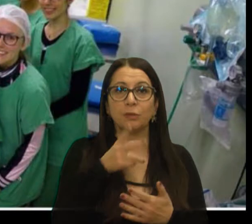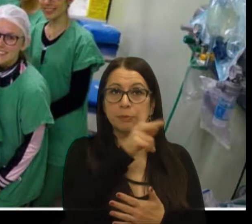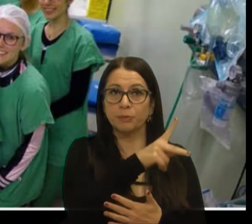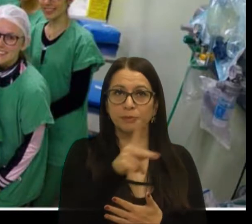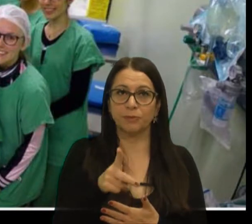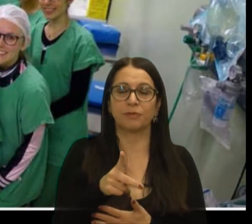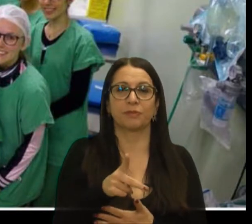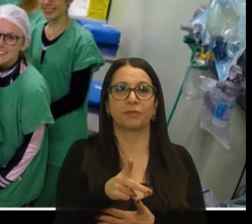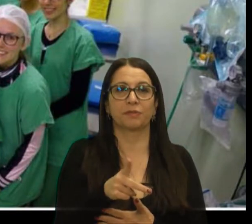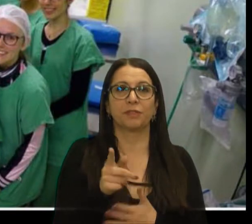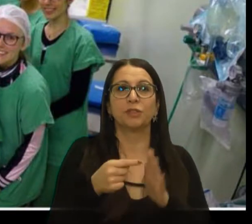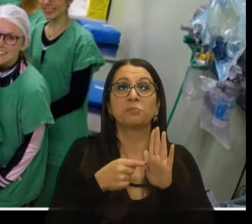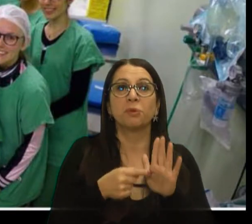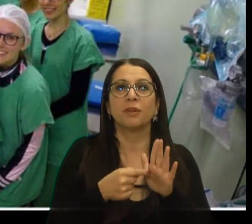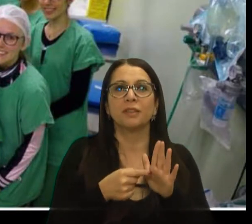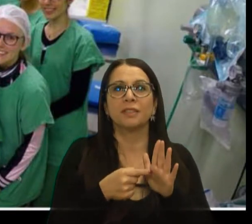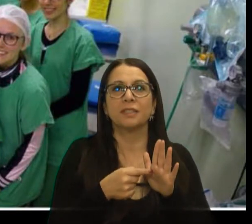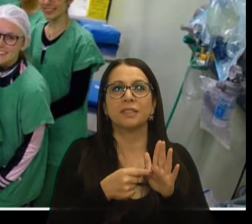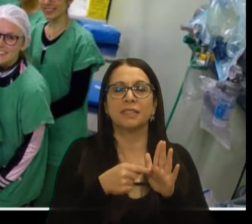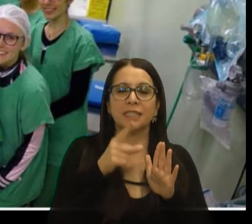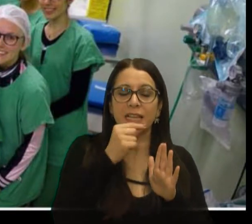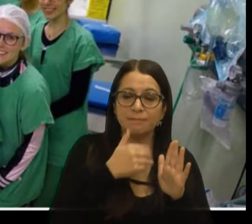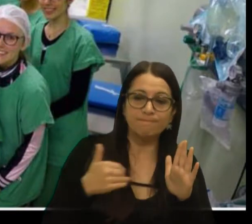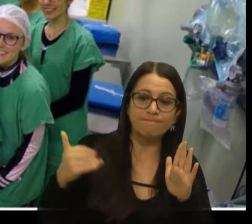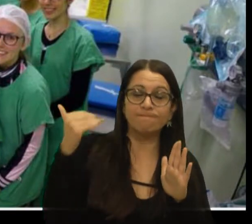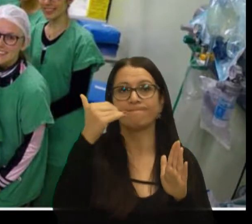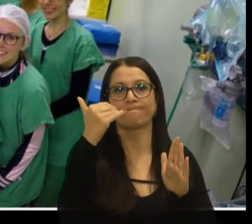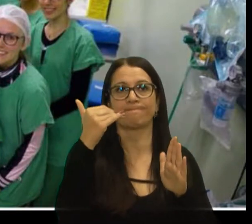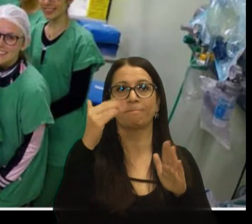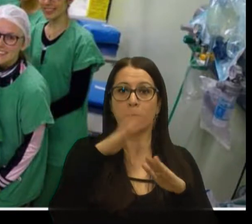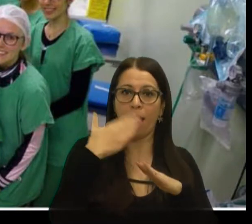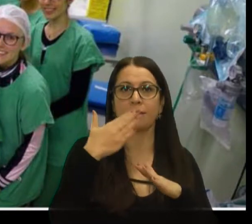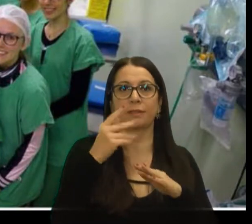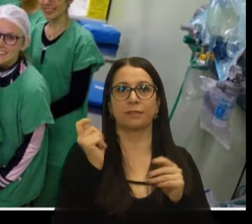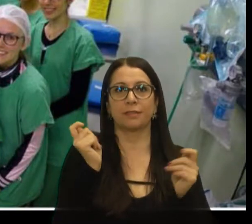professor, isso coloca na 10ª potência a responsabilidade.